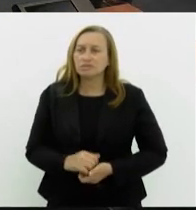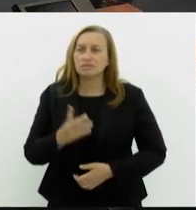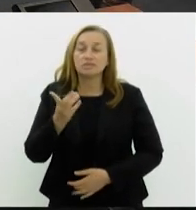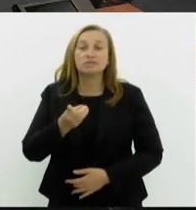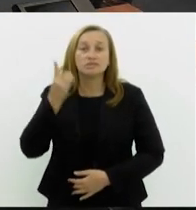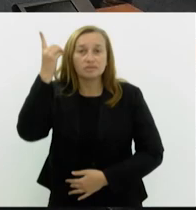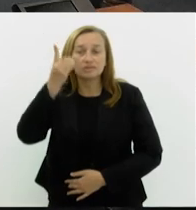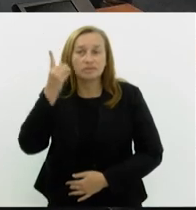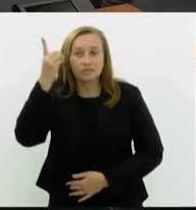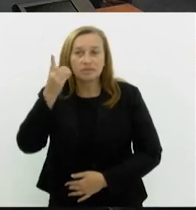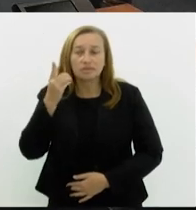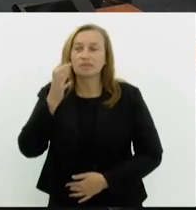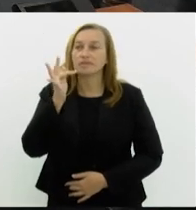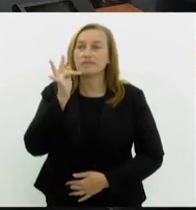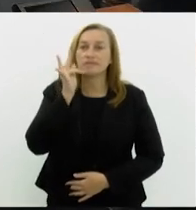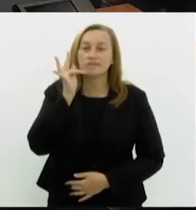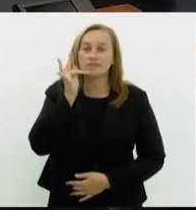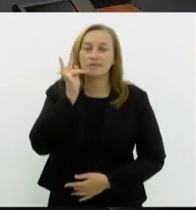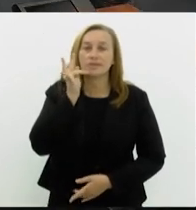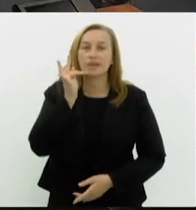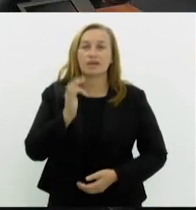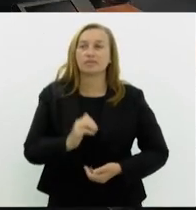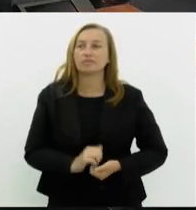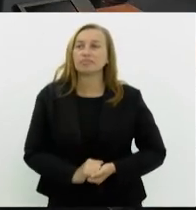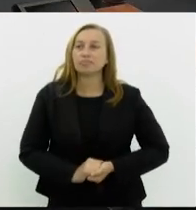Deputado Jorge Felipe Neto.